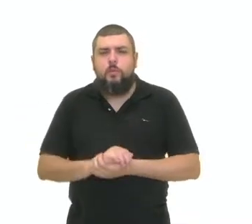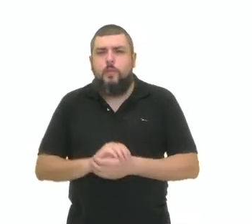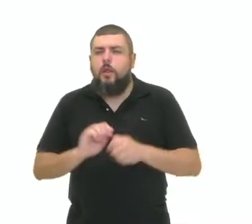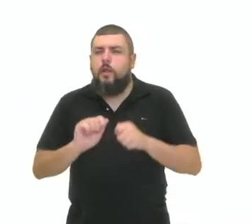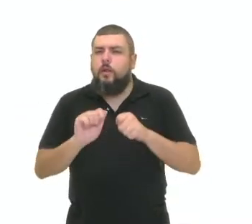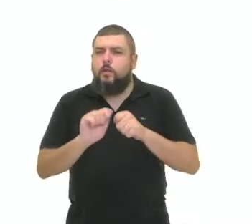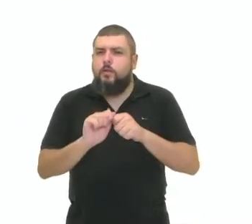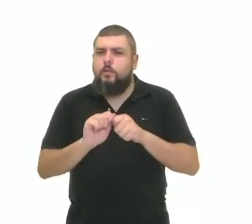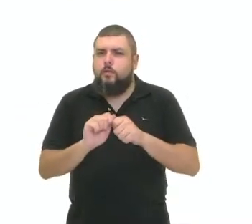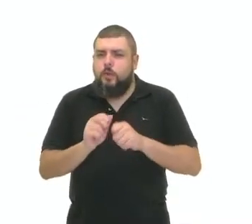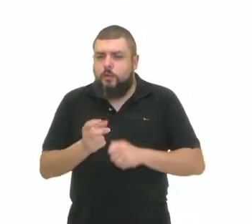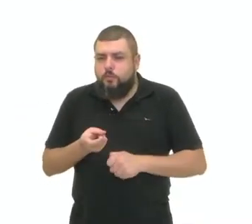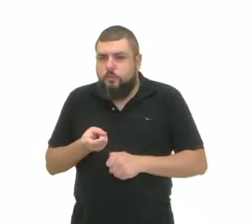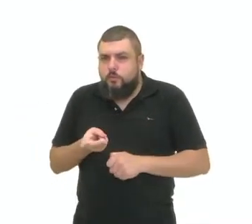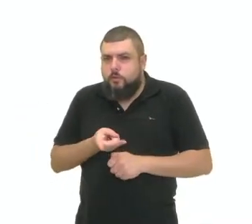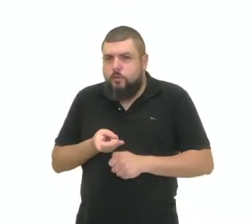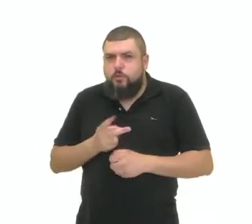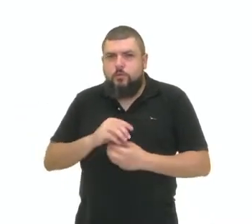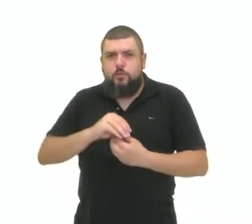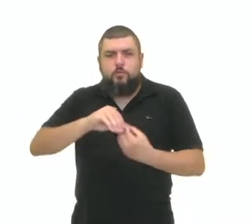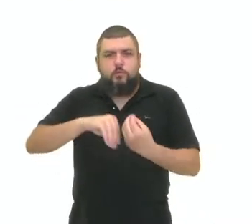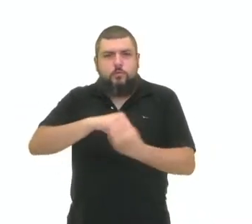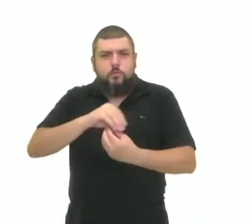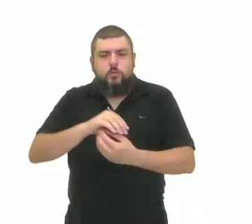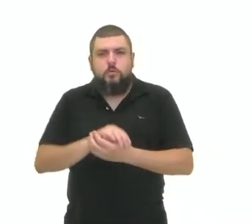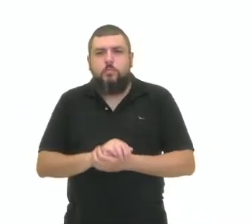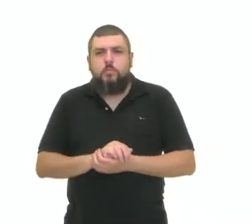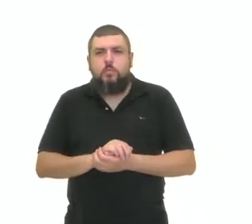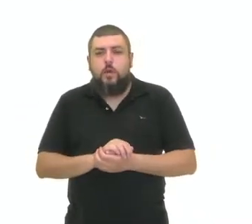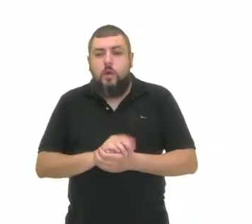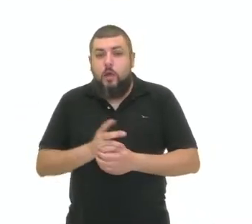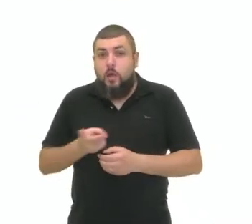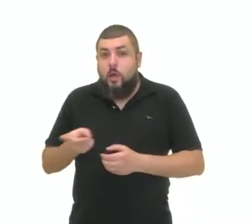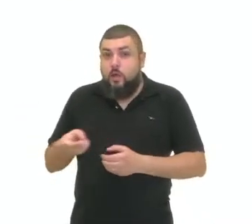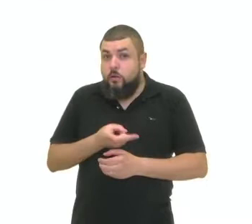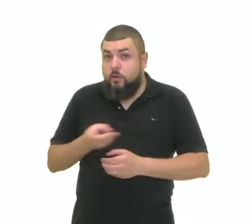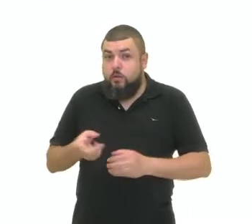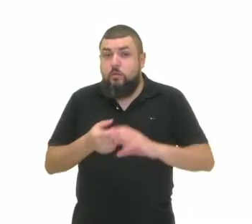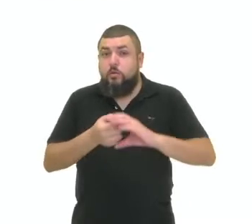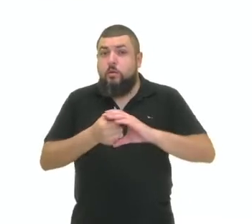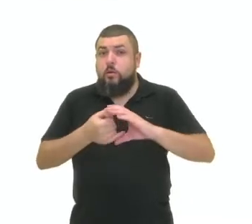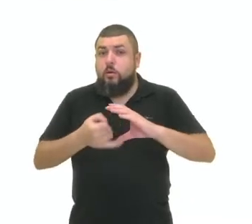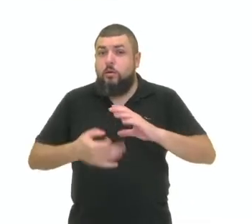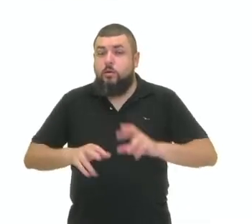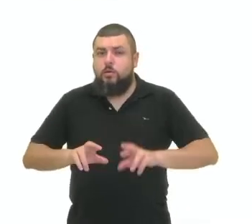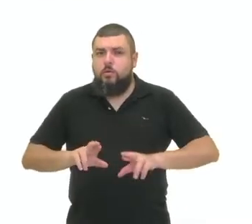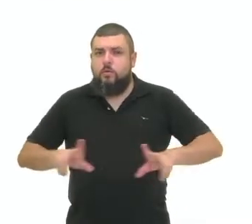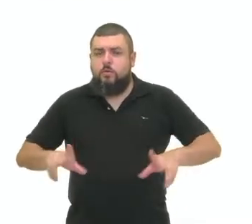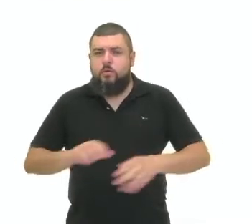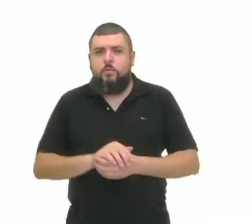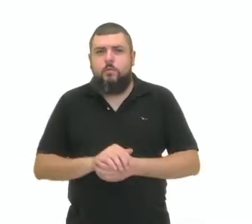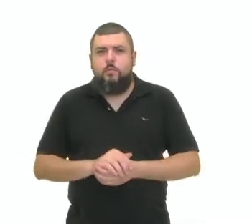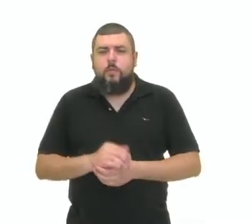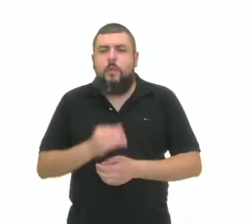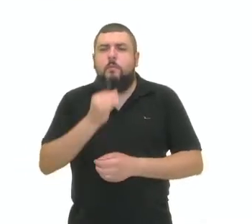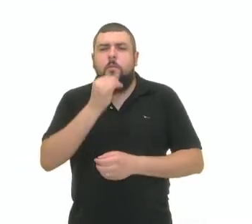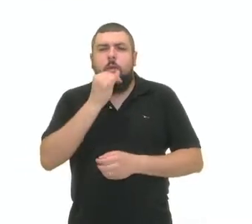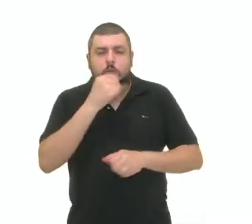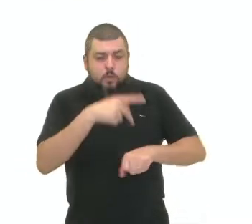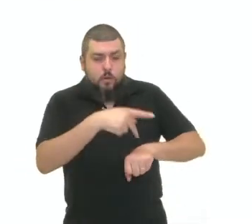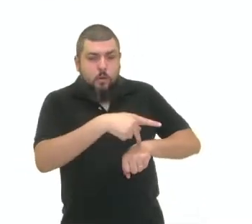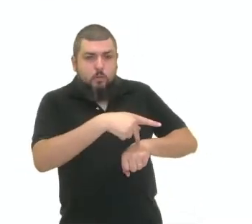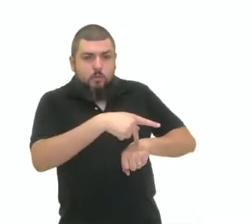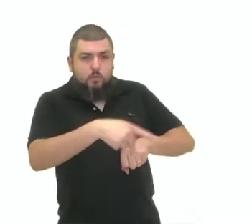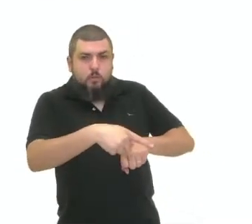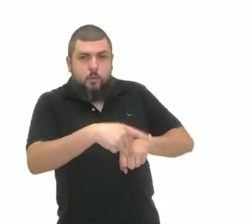cruzamento dessas plantas puras com características diferentes. Por exemplo, plantas puras de sementes amarelas com